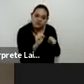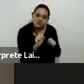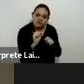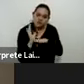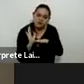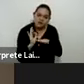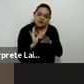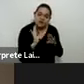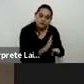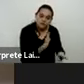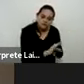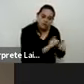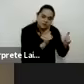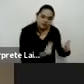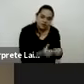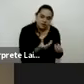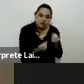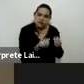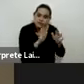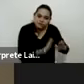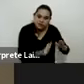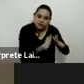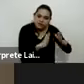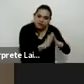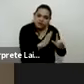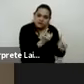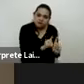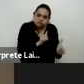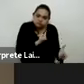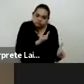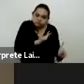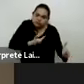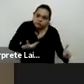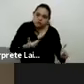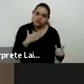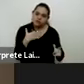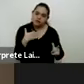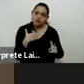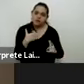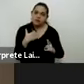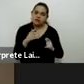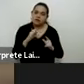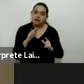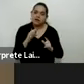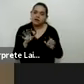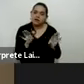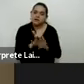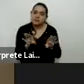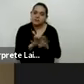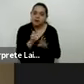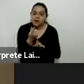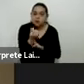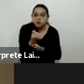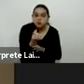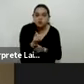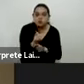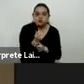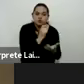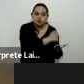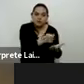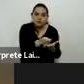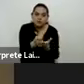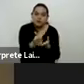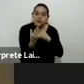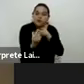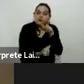pandemia, questão do isolamento e esse processo todo da distribuição de recursos para